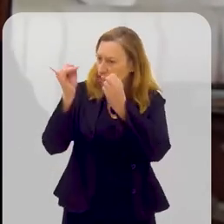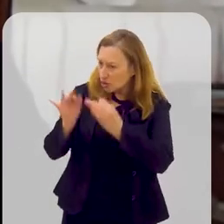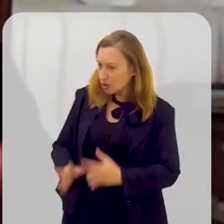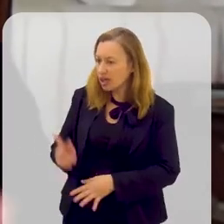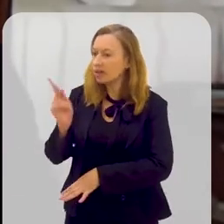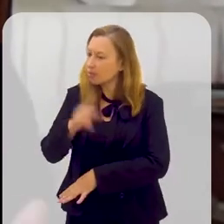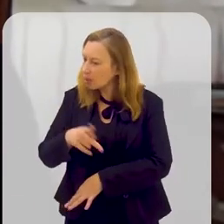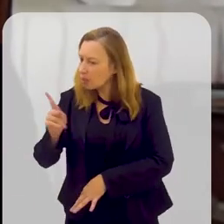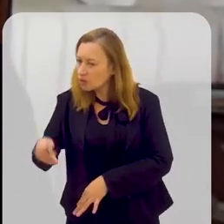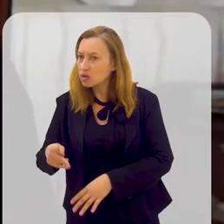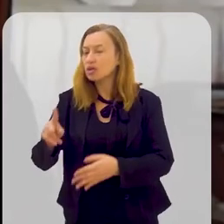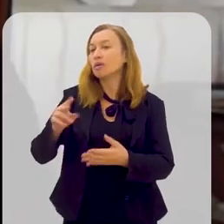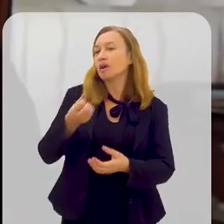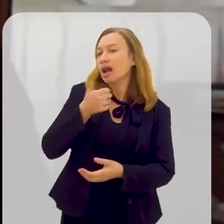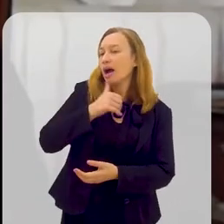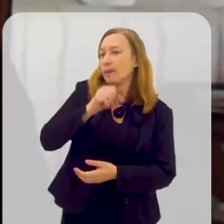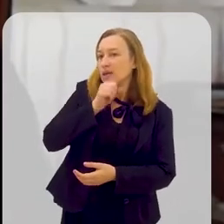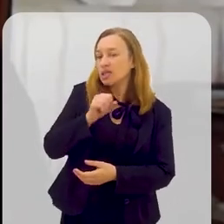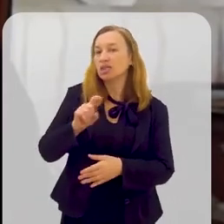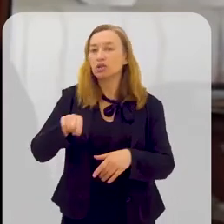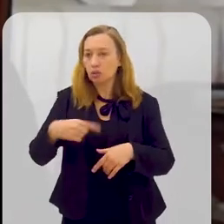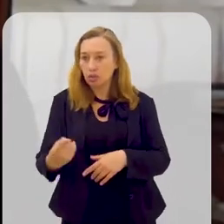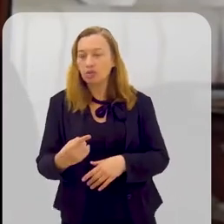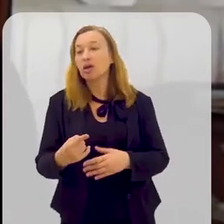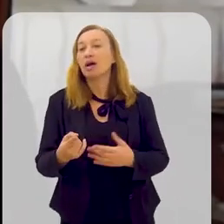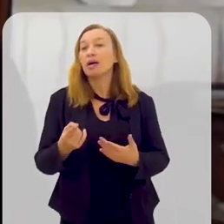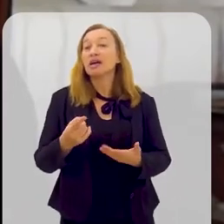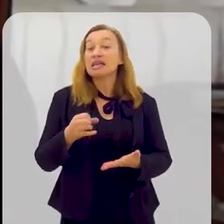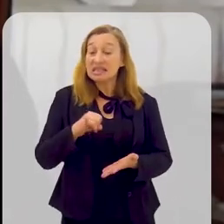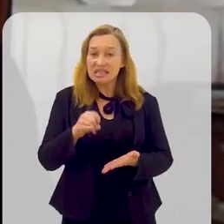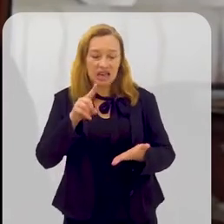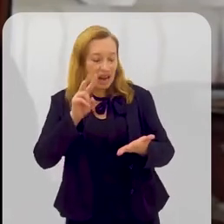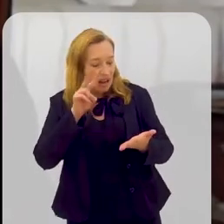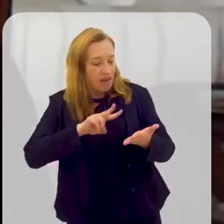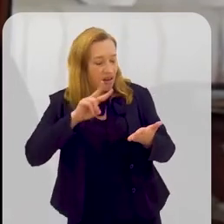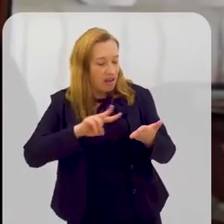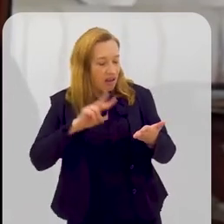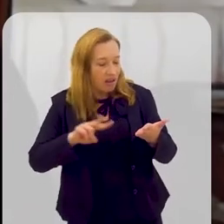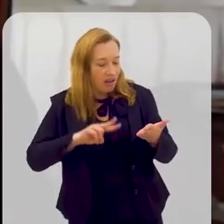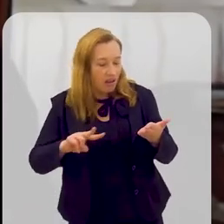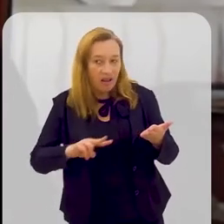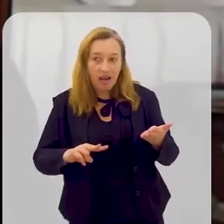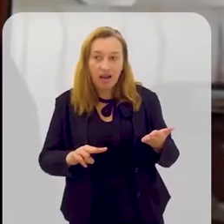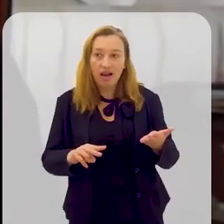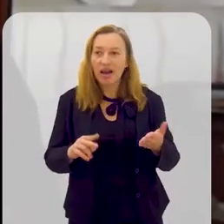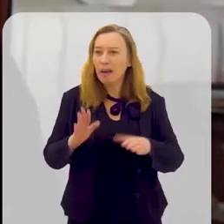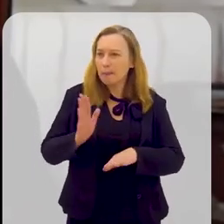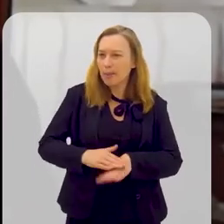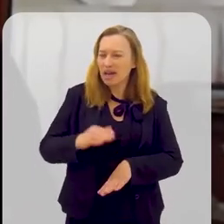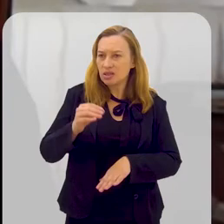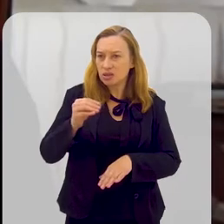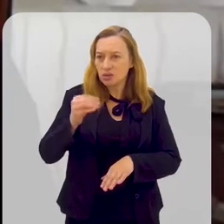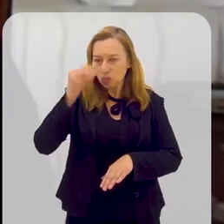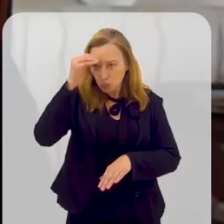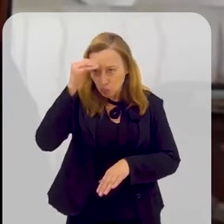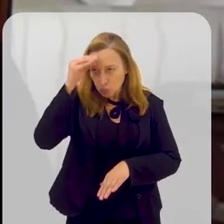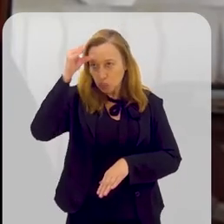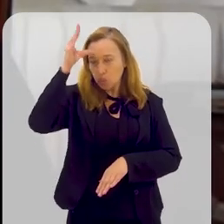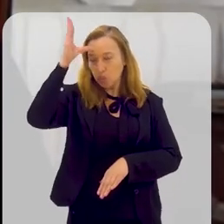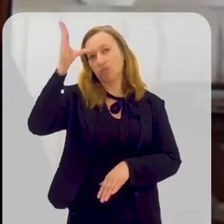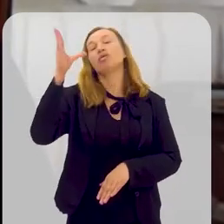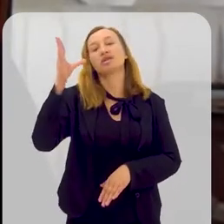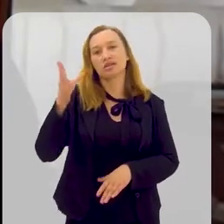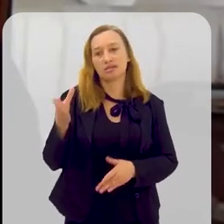obviamente explicada pela professora pela mãe etc mas se ela ler muito ela vai cada vez